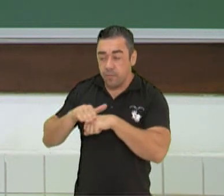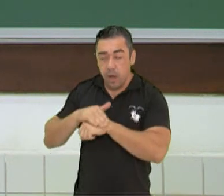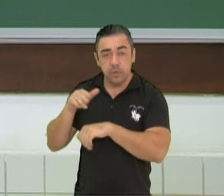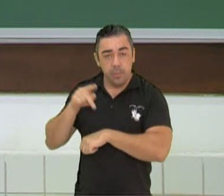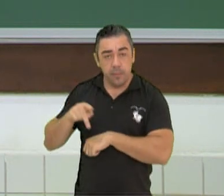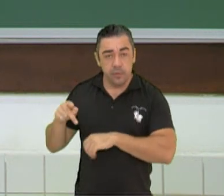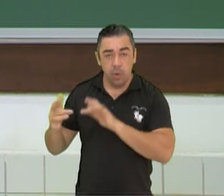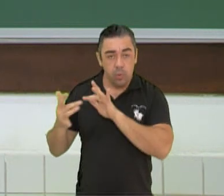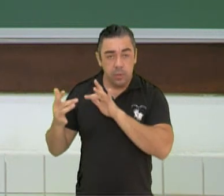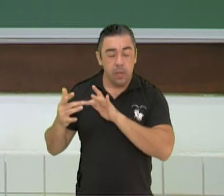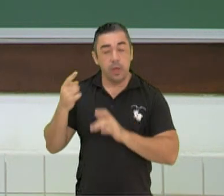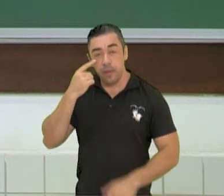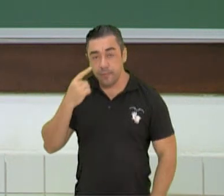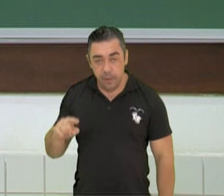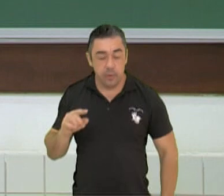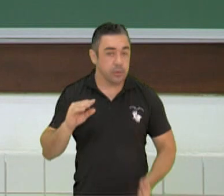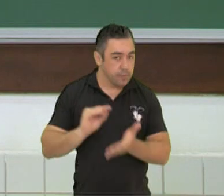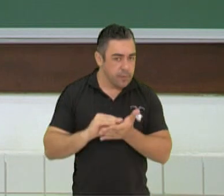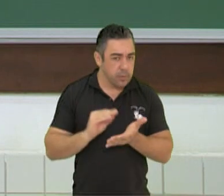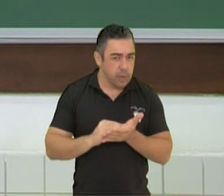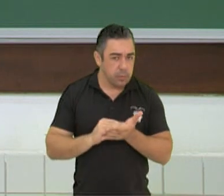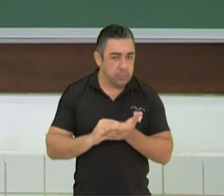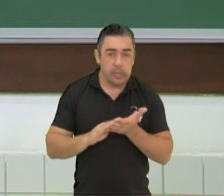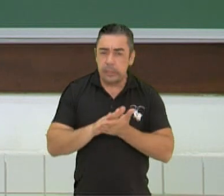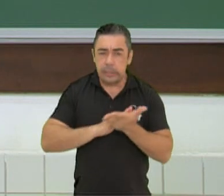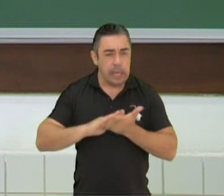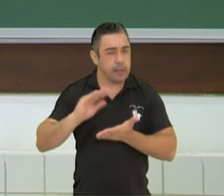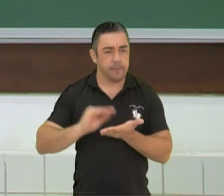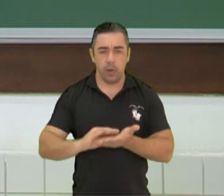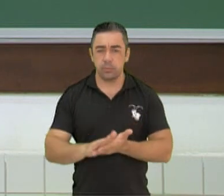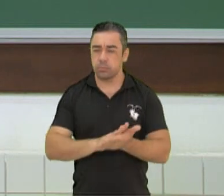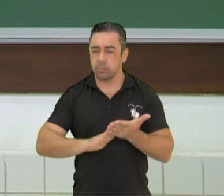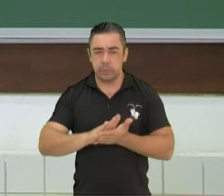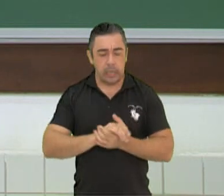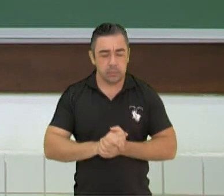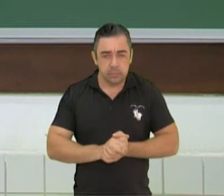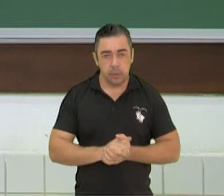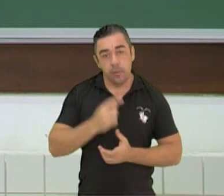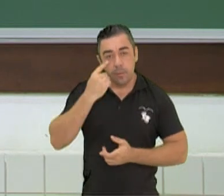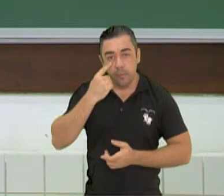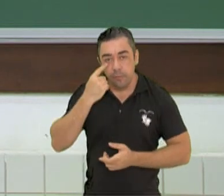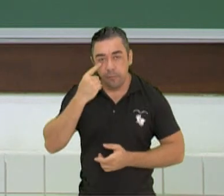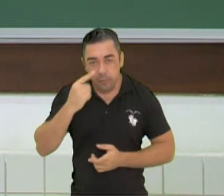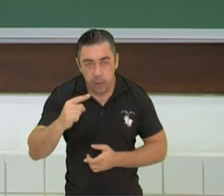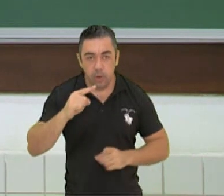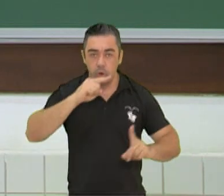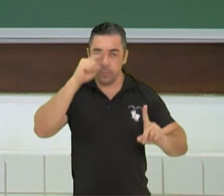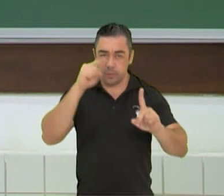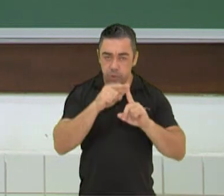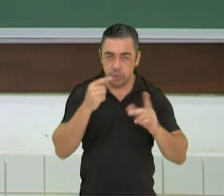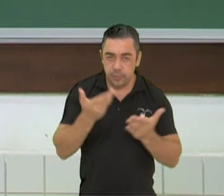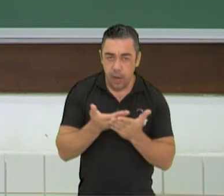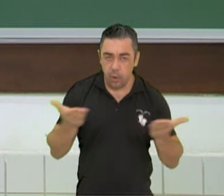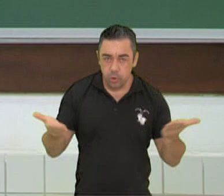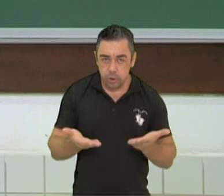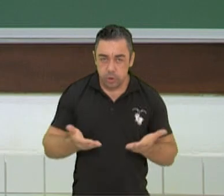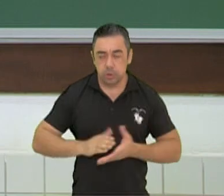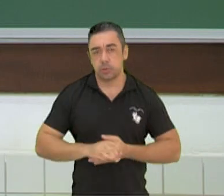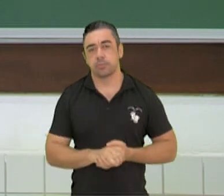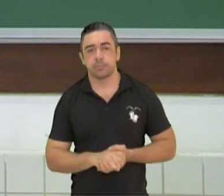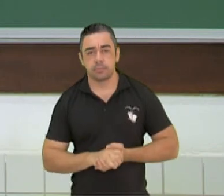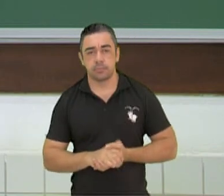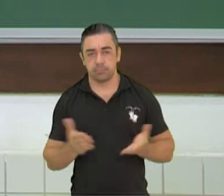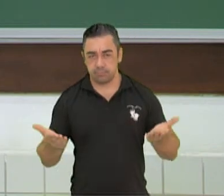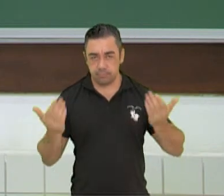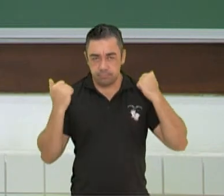de vocês e verifiquem ali. Não deixem nada para trás. Vamos verificar então os conteúdos da nossa aula de hoje? Bora